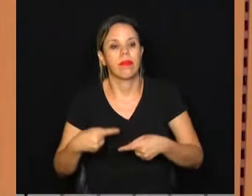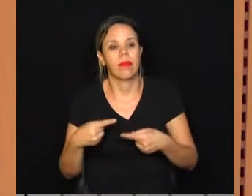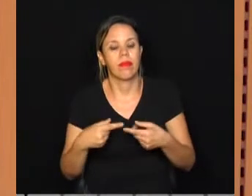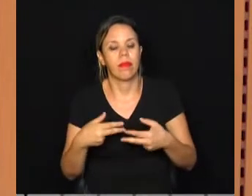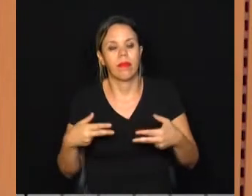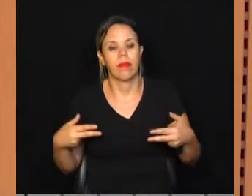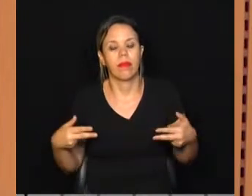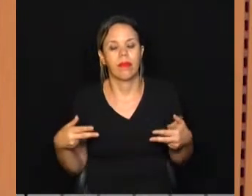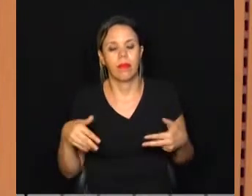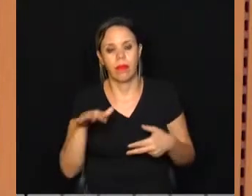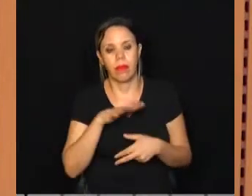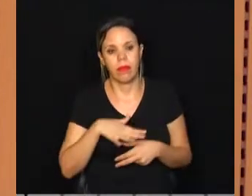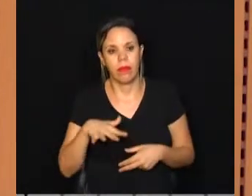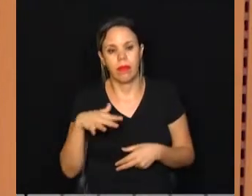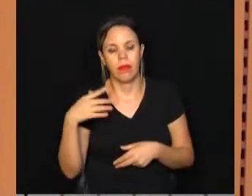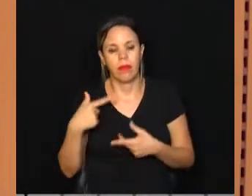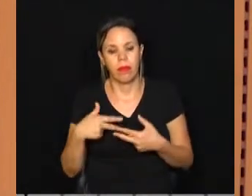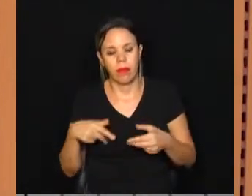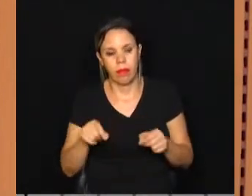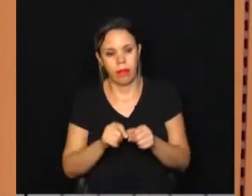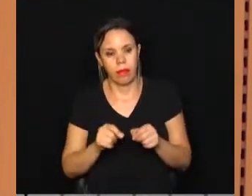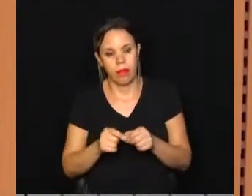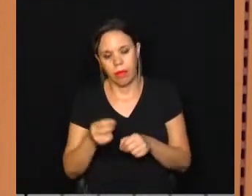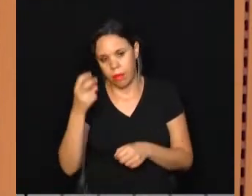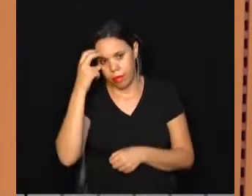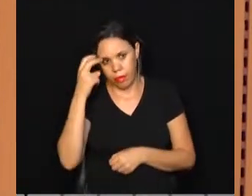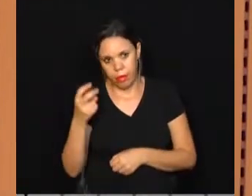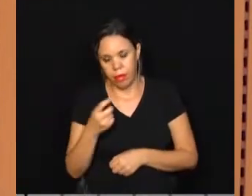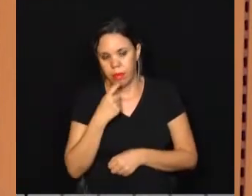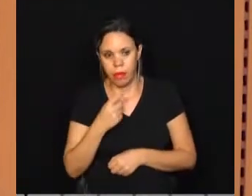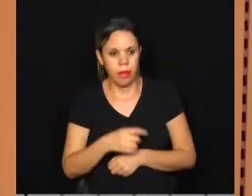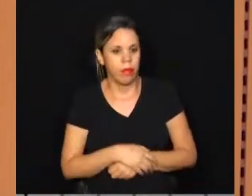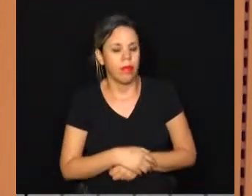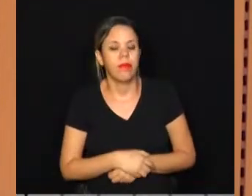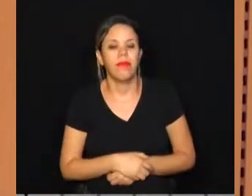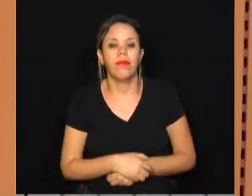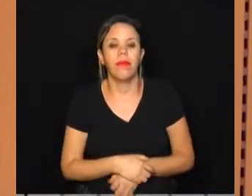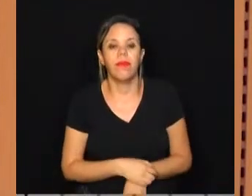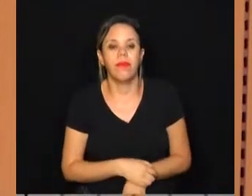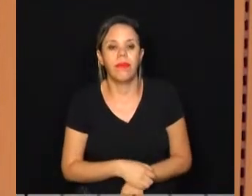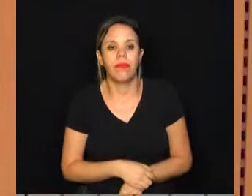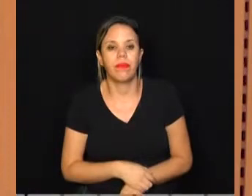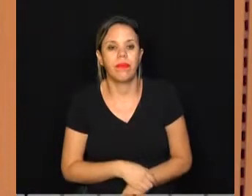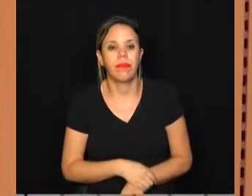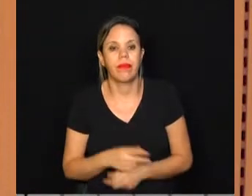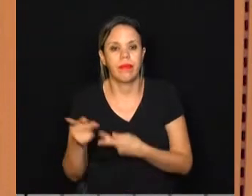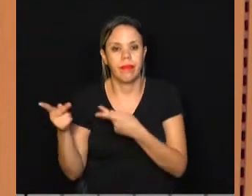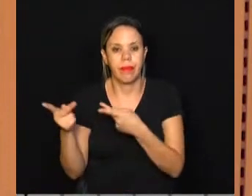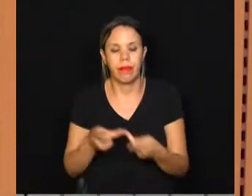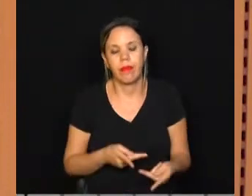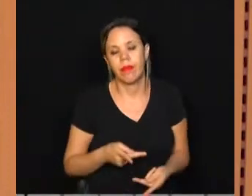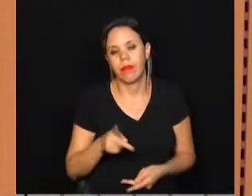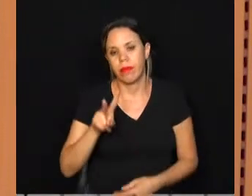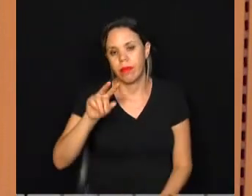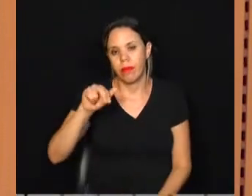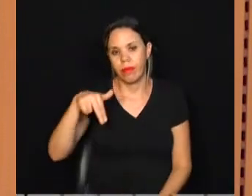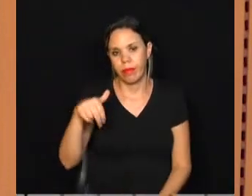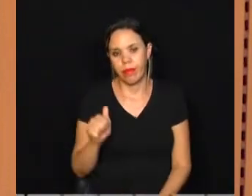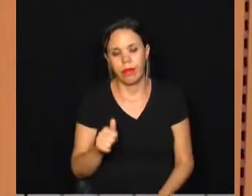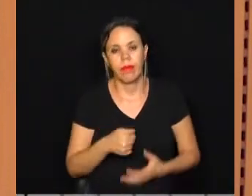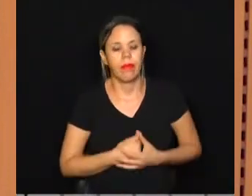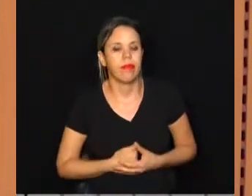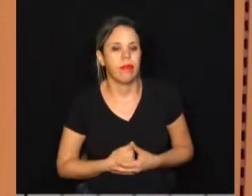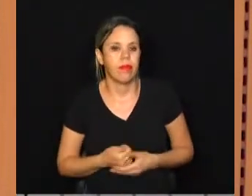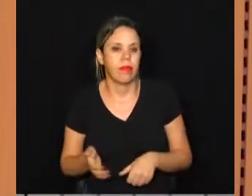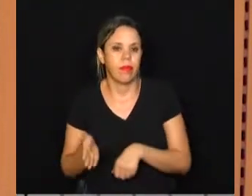cenário político cultural de Campinas, com a nossa convidada Tisha Viana, né? Bom,